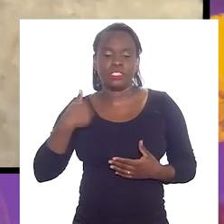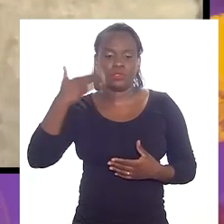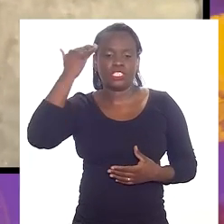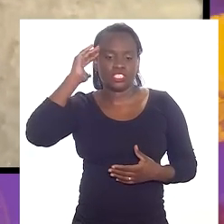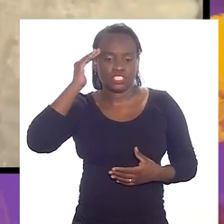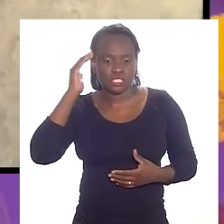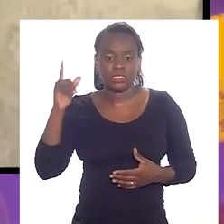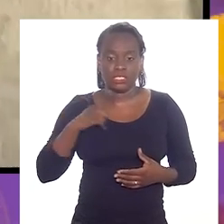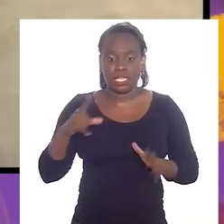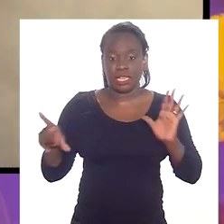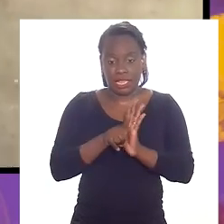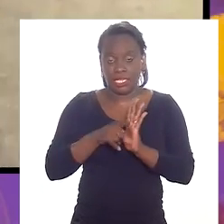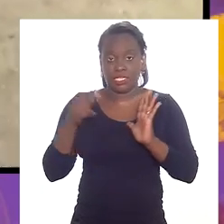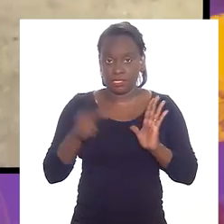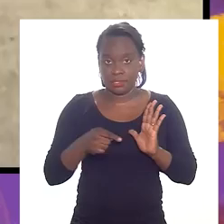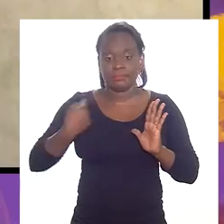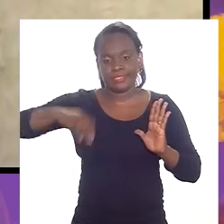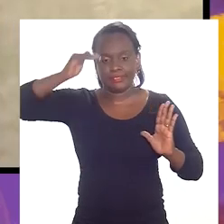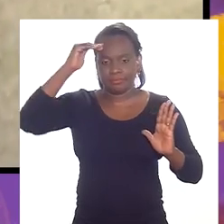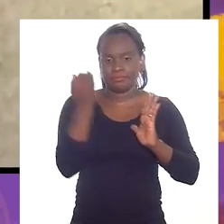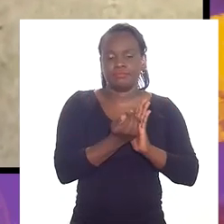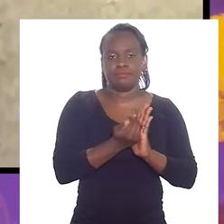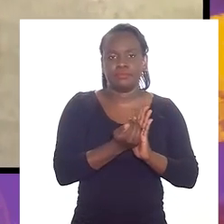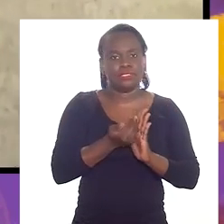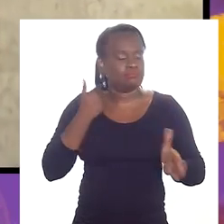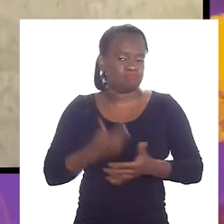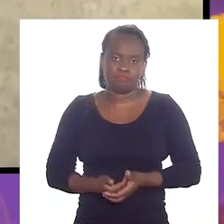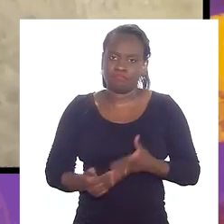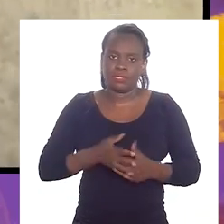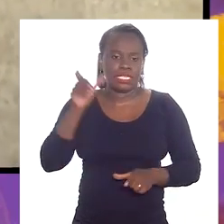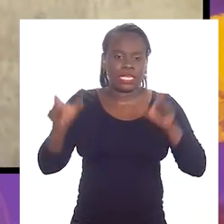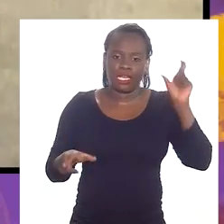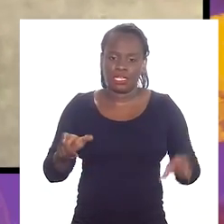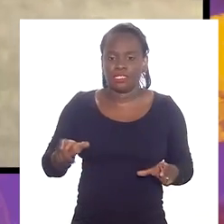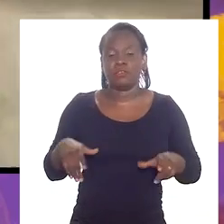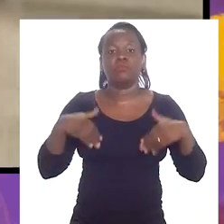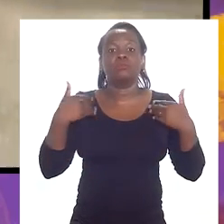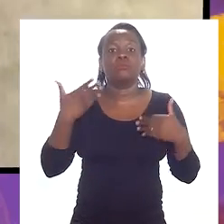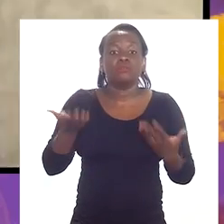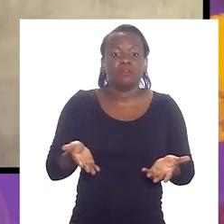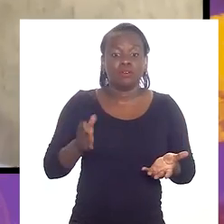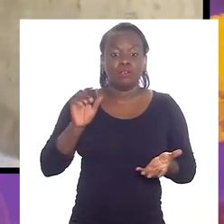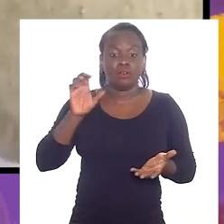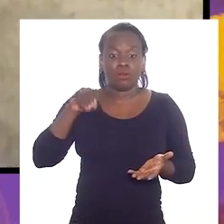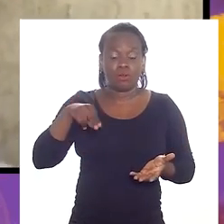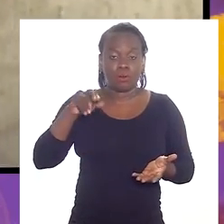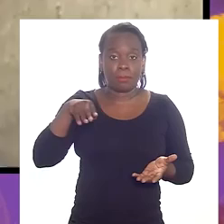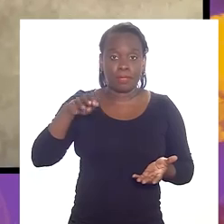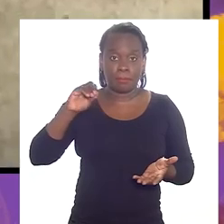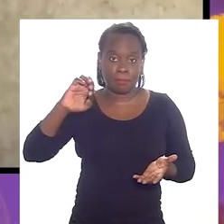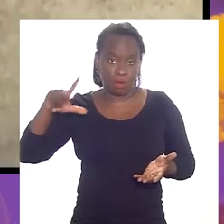ruim eu entendo que existe uma lei cumpra se doa a quem doer qual será a reação